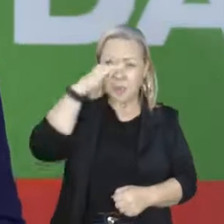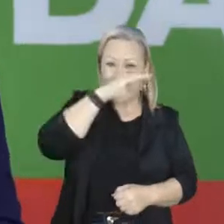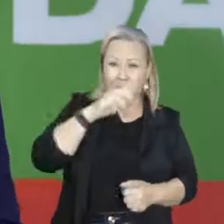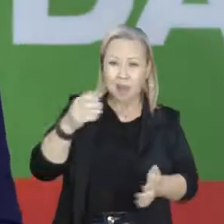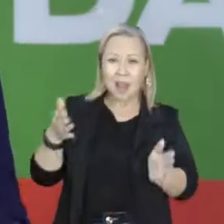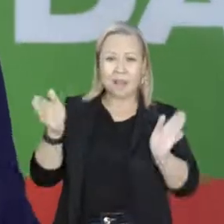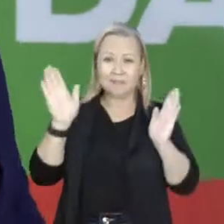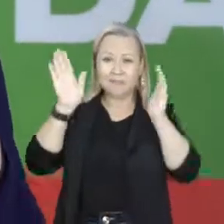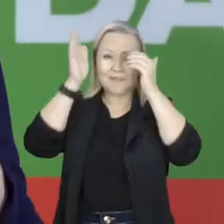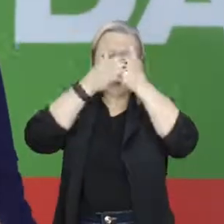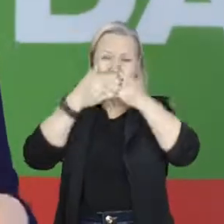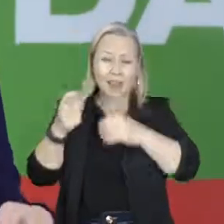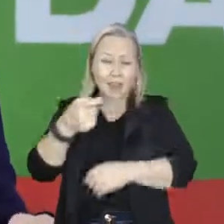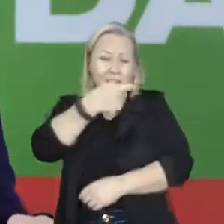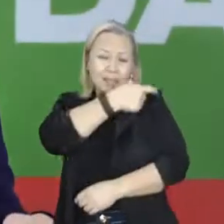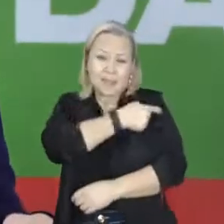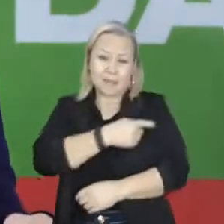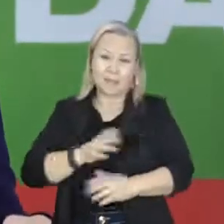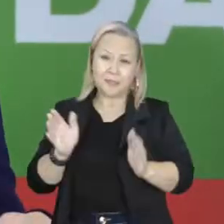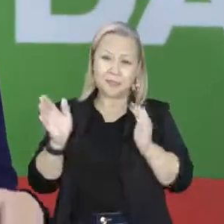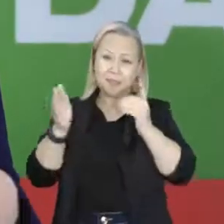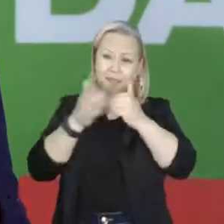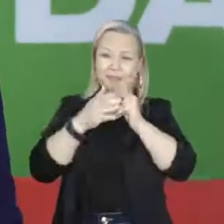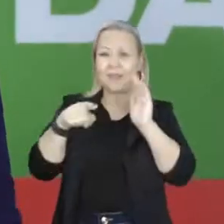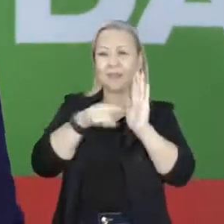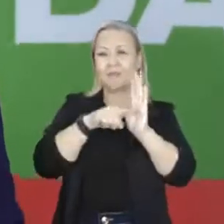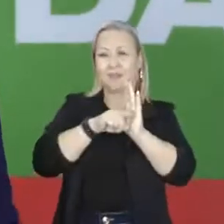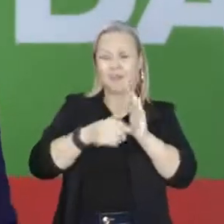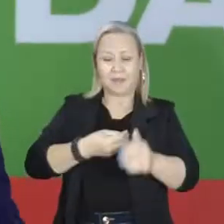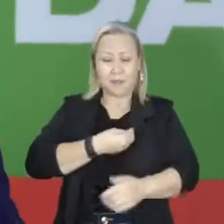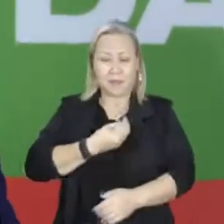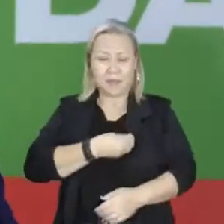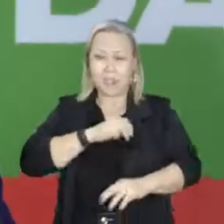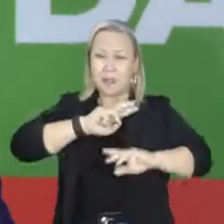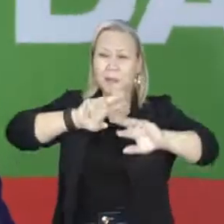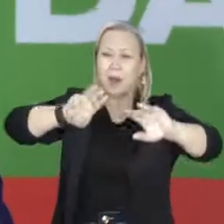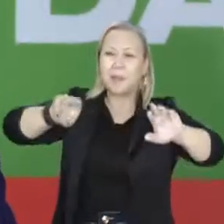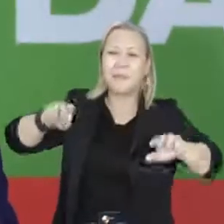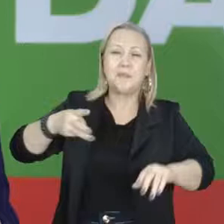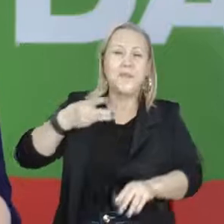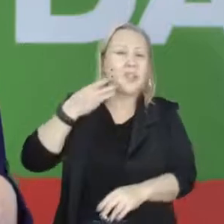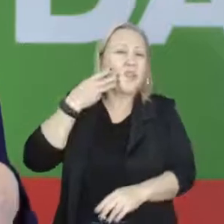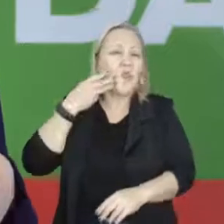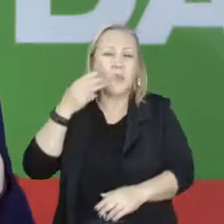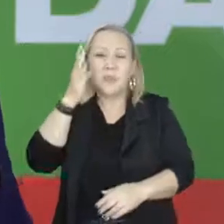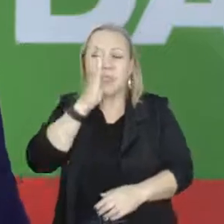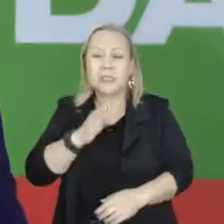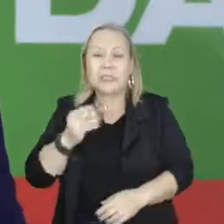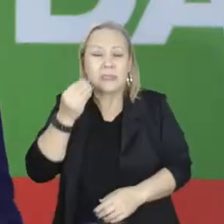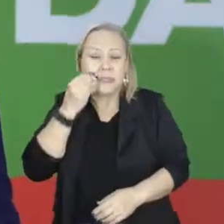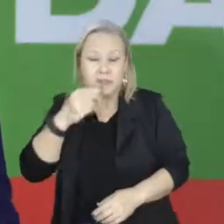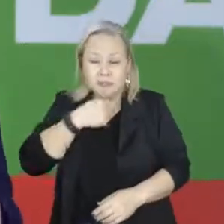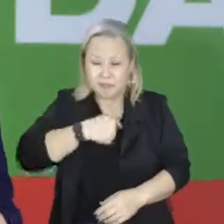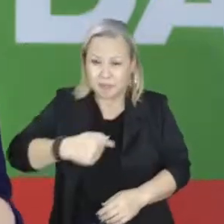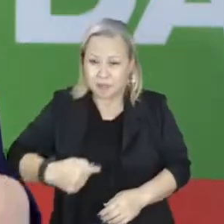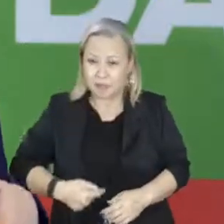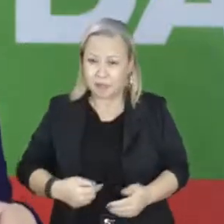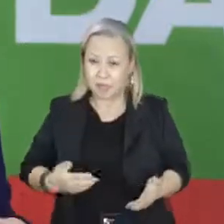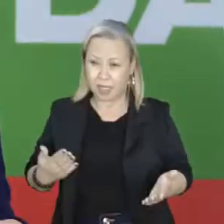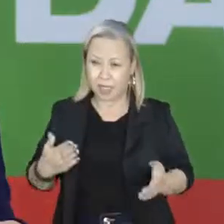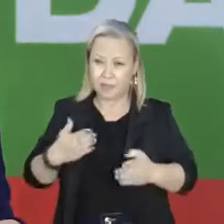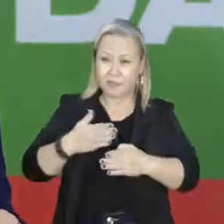negar vida para milhares de brasileiros. Eu vi a tentativa de um governo de, através da dor,